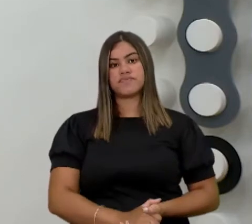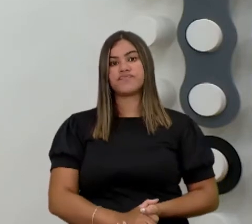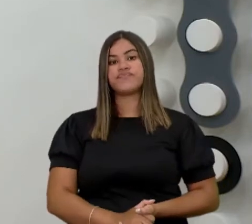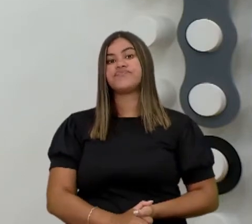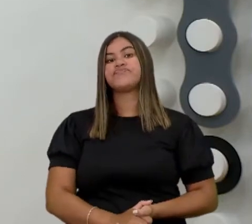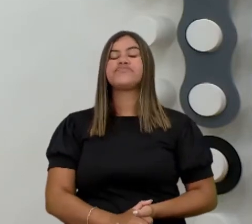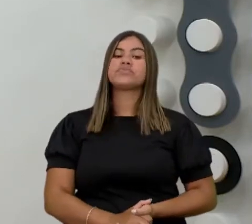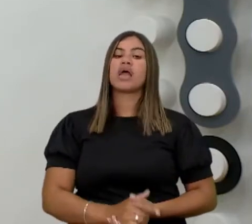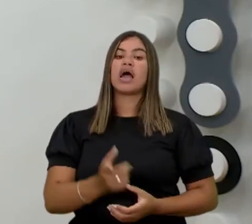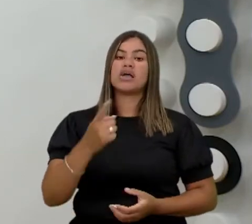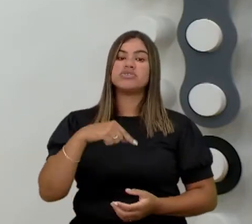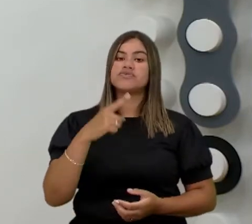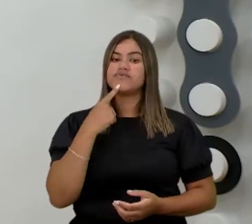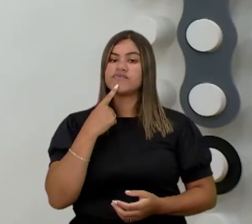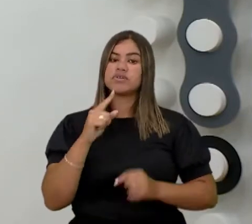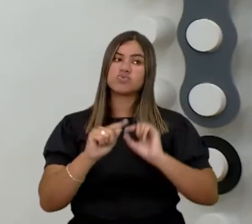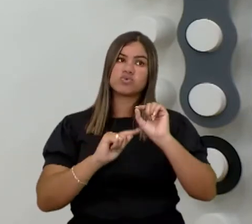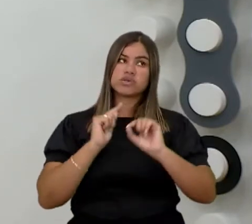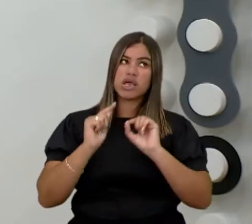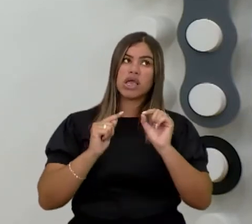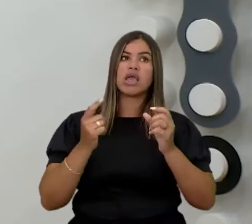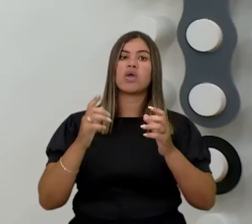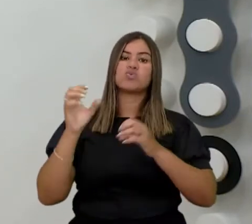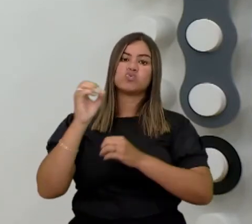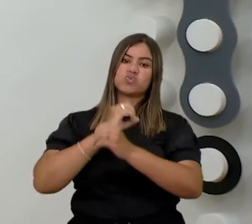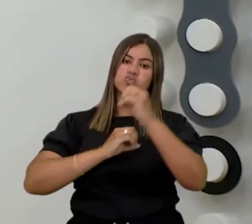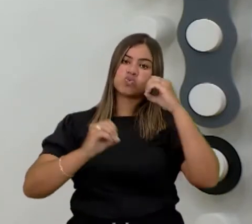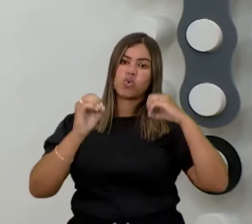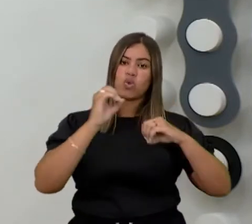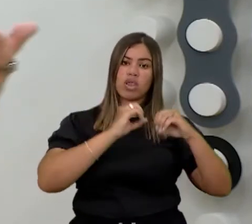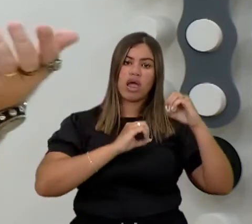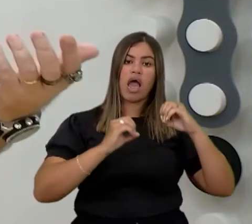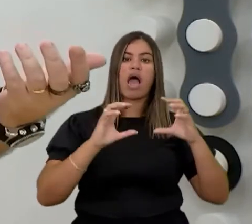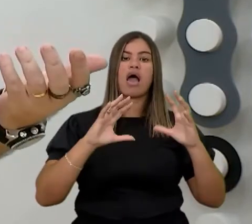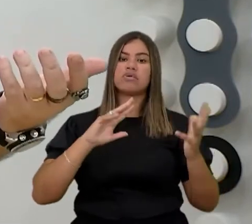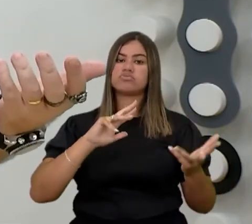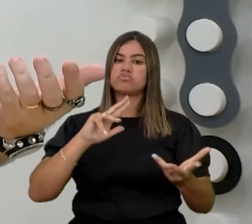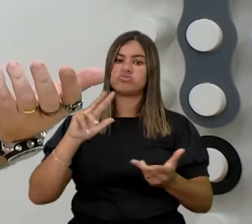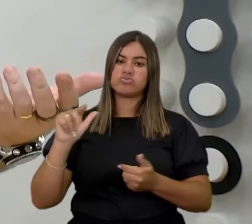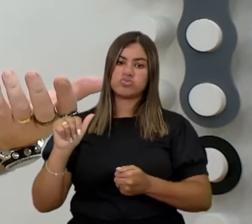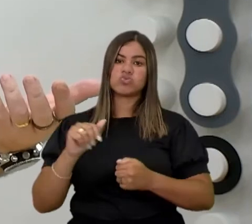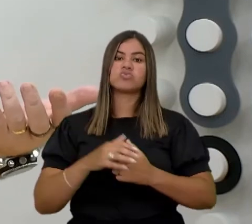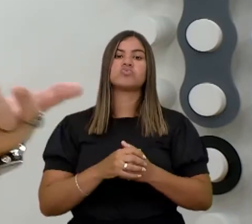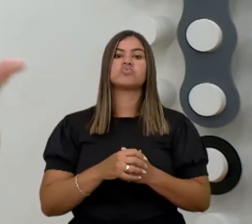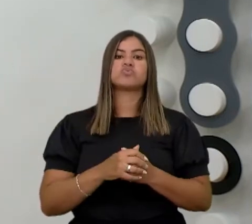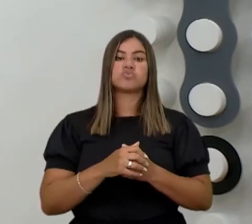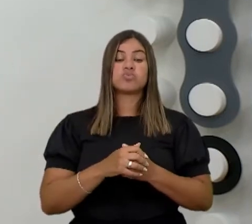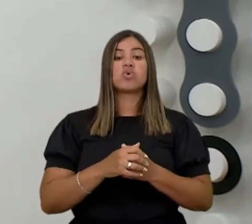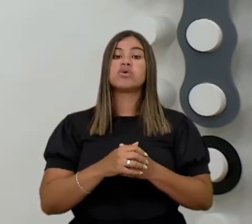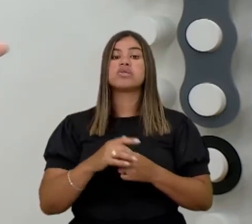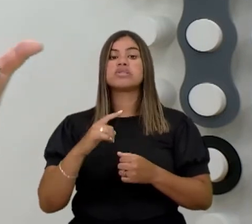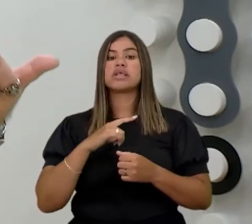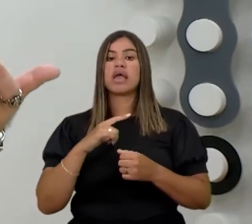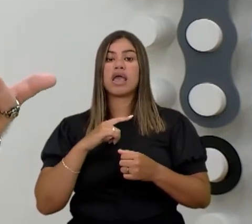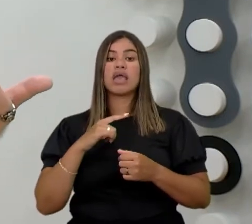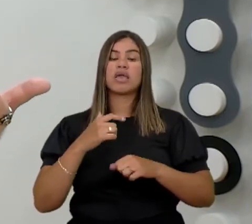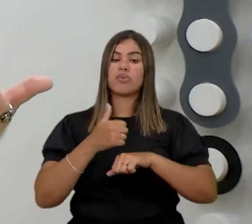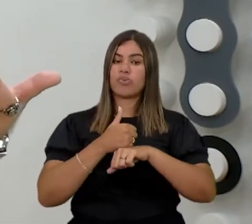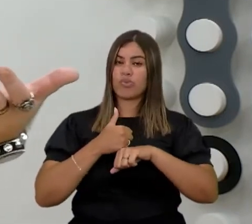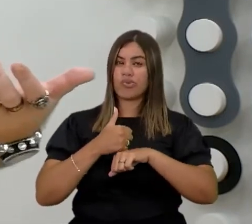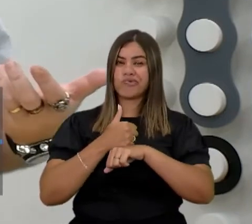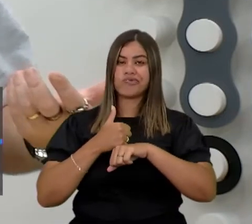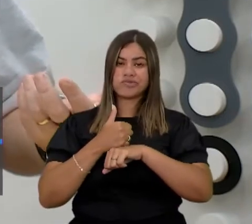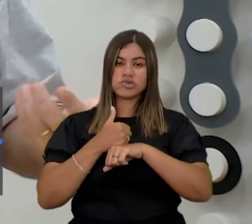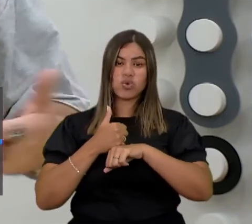sistema solar, sobre o universo, sobre tempo geológico, né? Eu passei algumas profissões que trabalham com isso já na